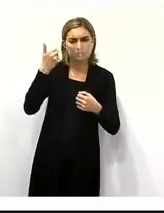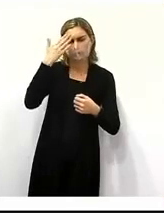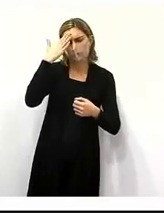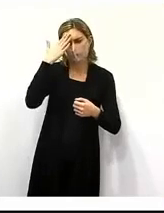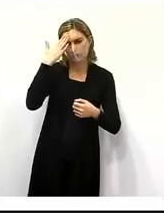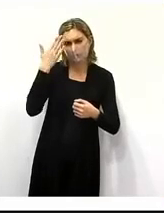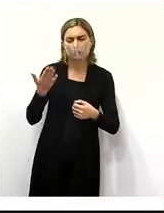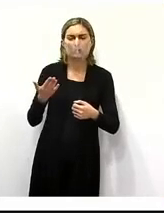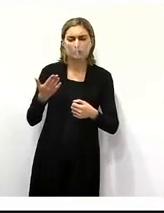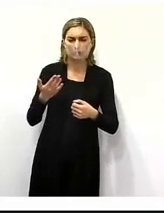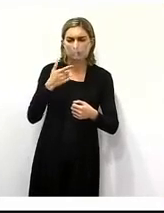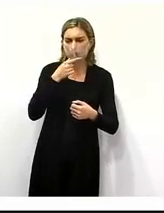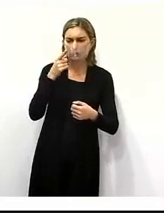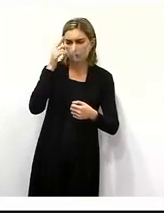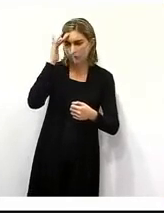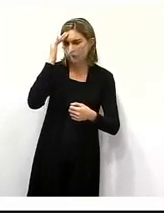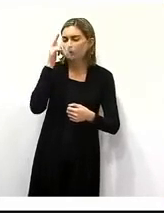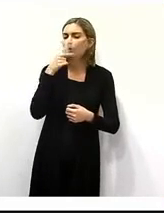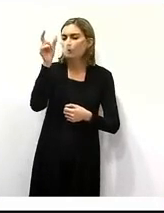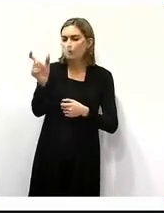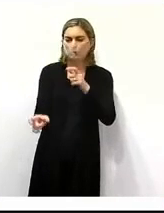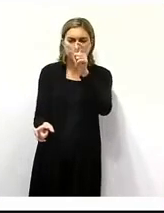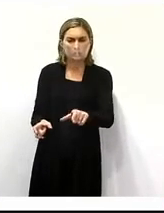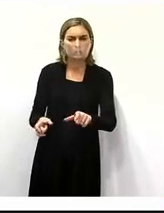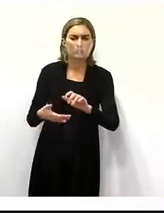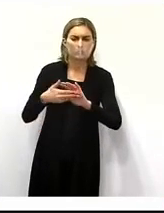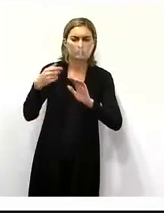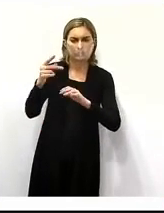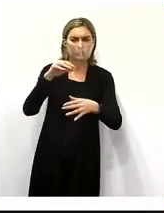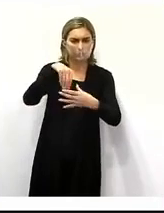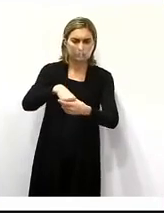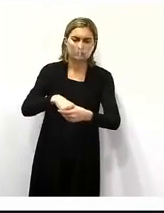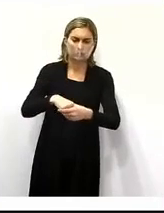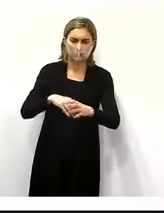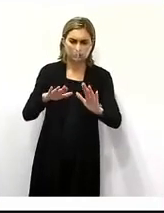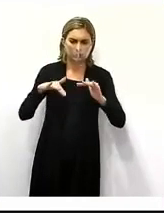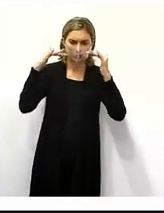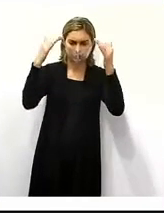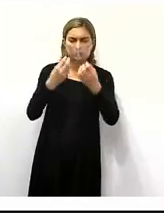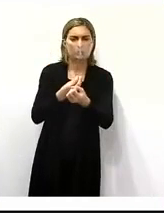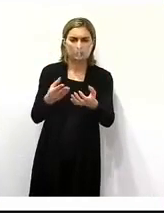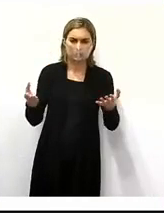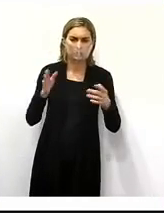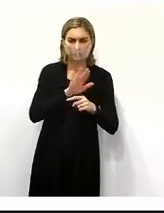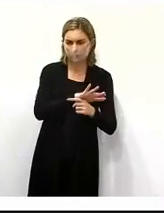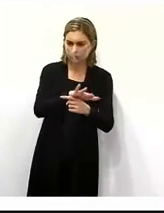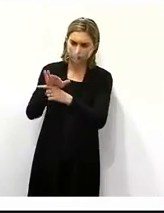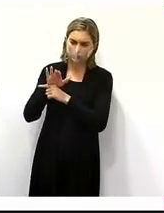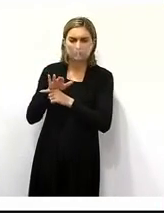sabem desnaturar o homem, retirar-lhe sua existência absoluta para dar-lhe